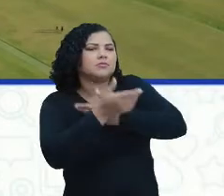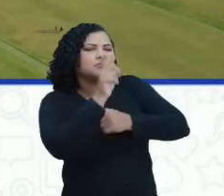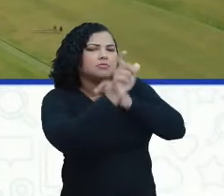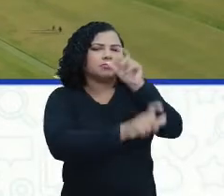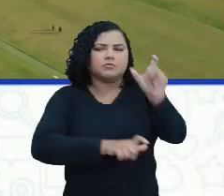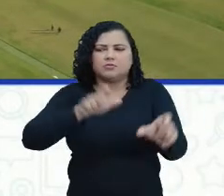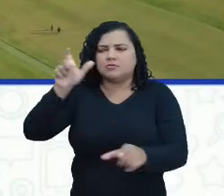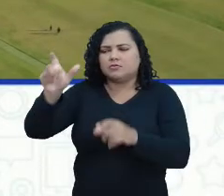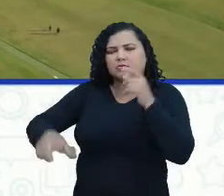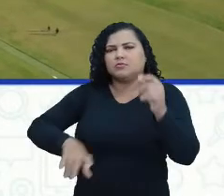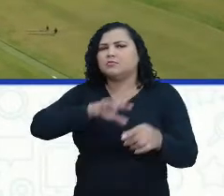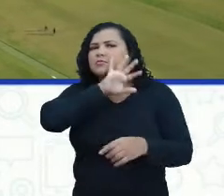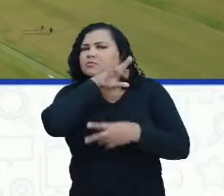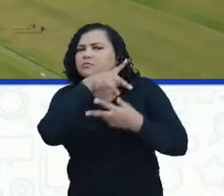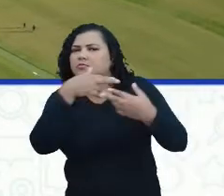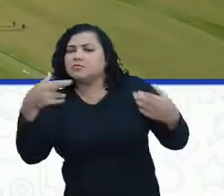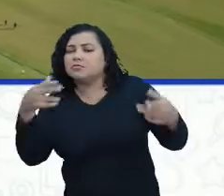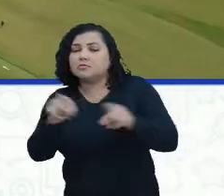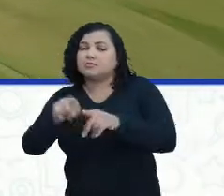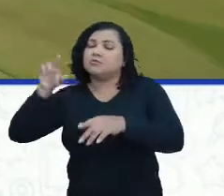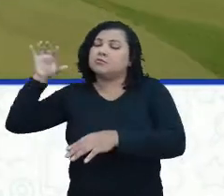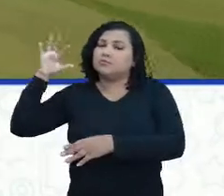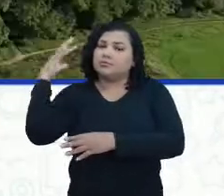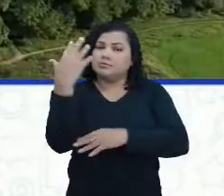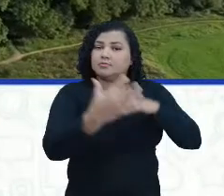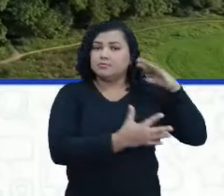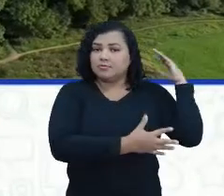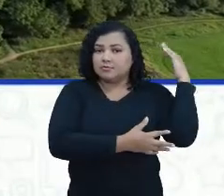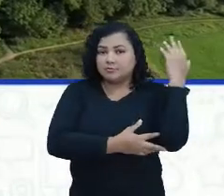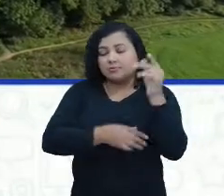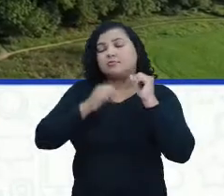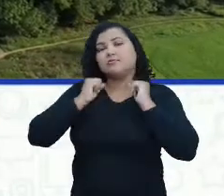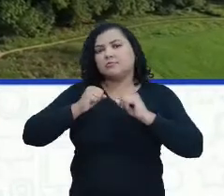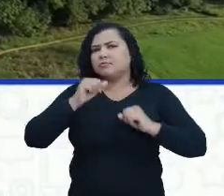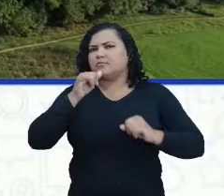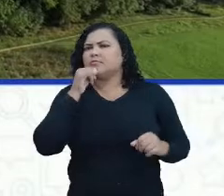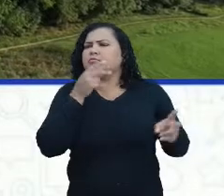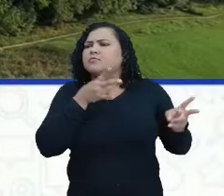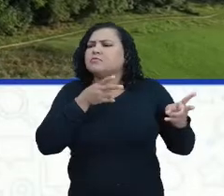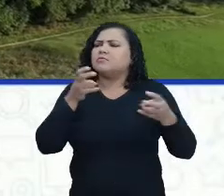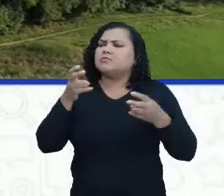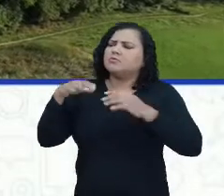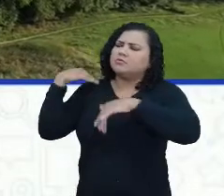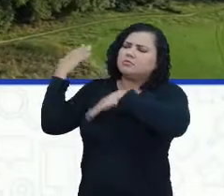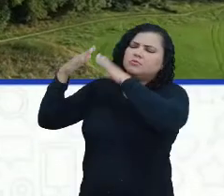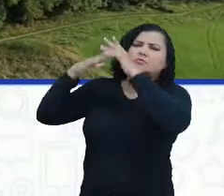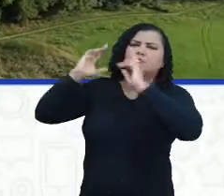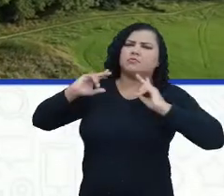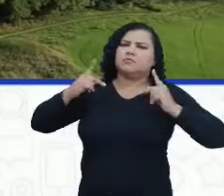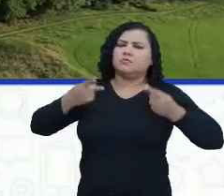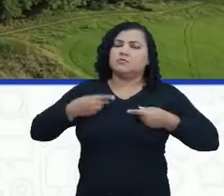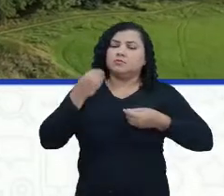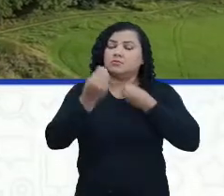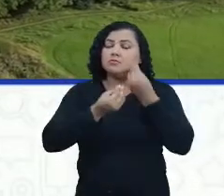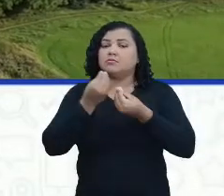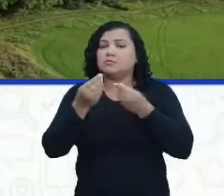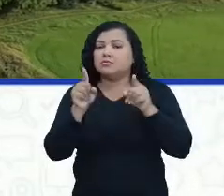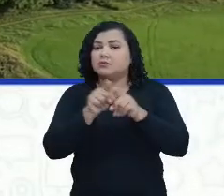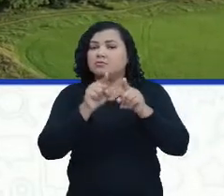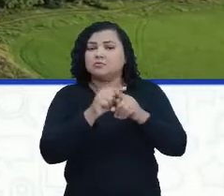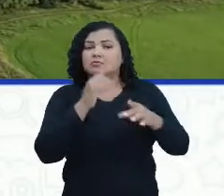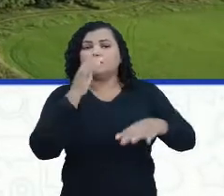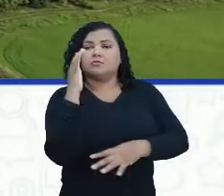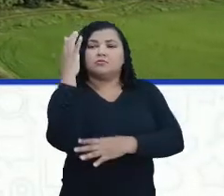né, e os ecossistemas. A gente pode mapear a evolução, a degradação, a modificação